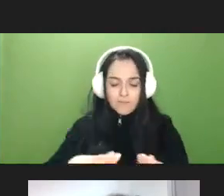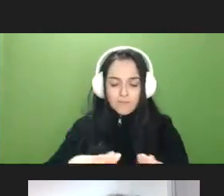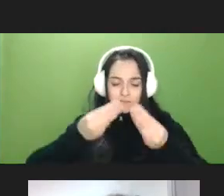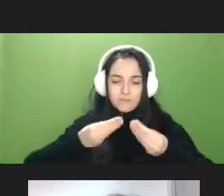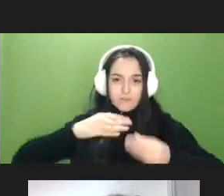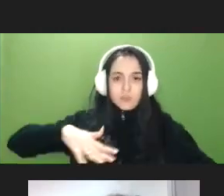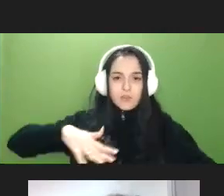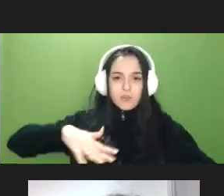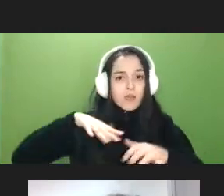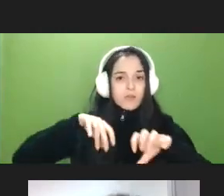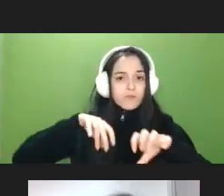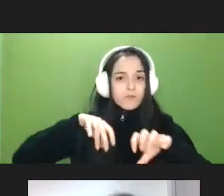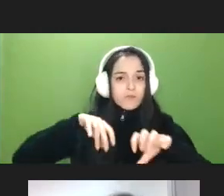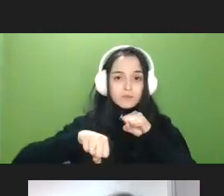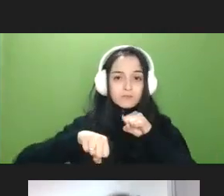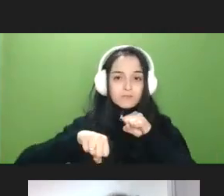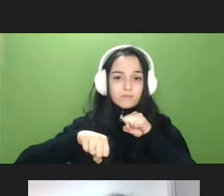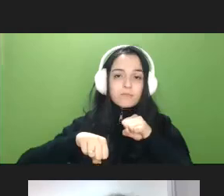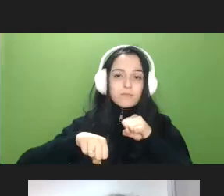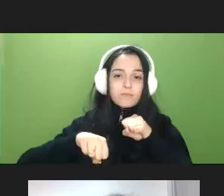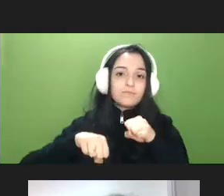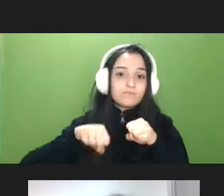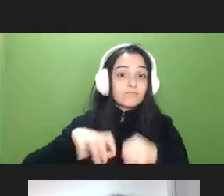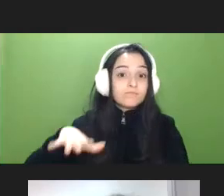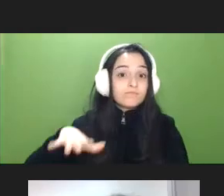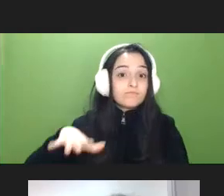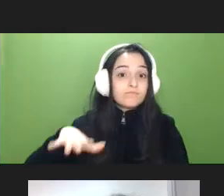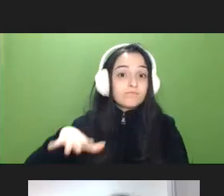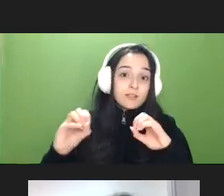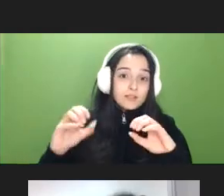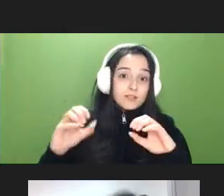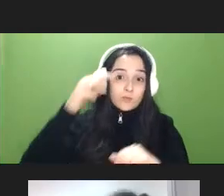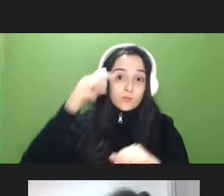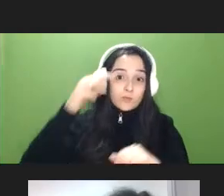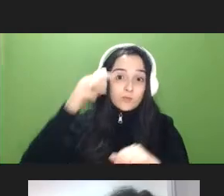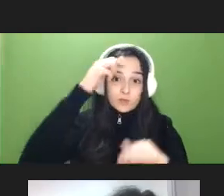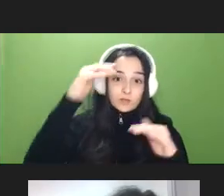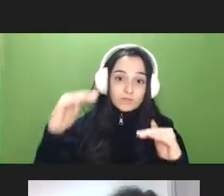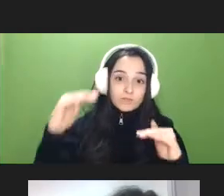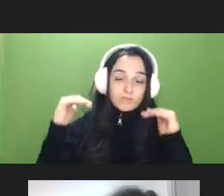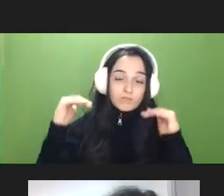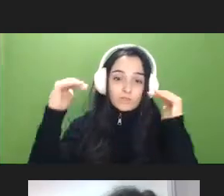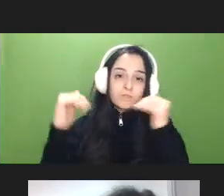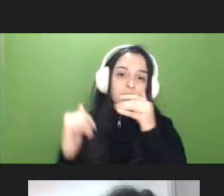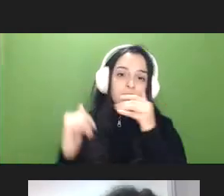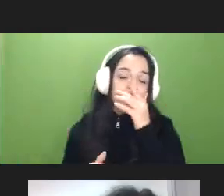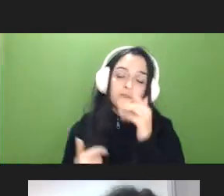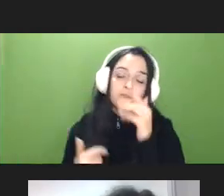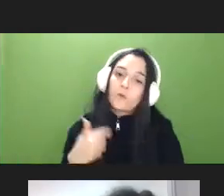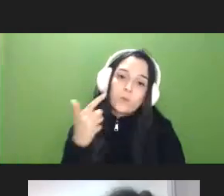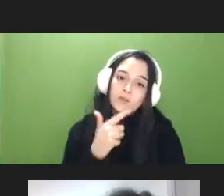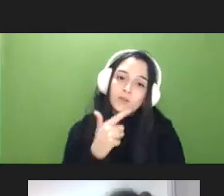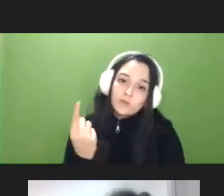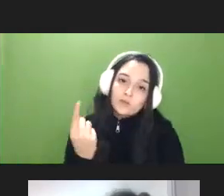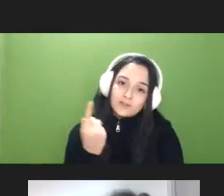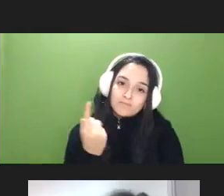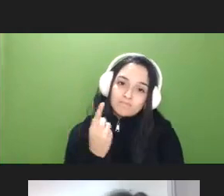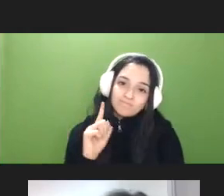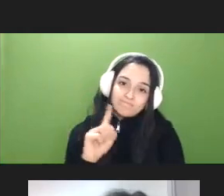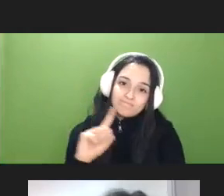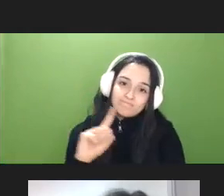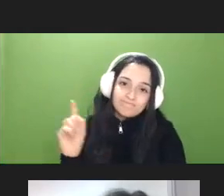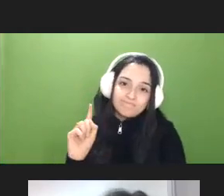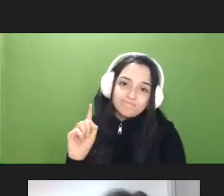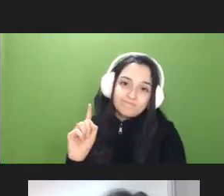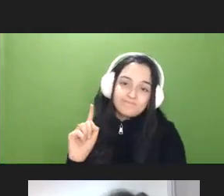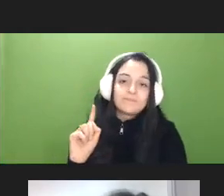formação no ensino superior, né? Eu não consegui fazer esse movimento sozinha, então essa é uma discussão que eu vou